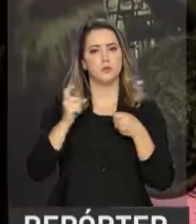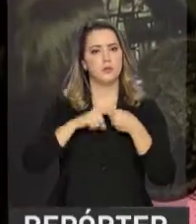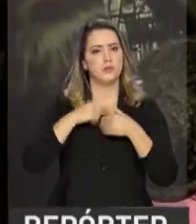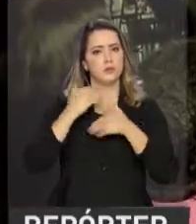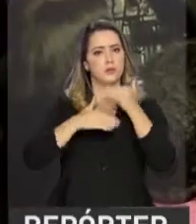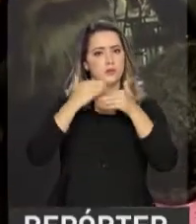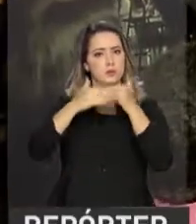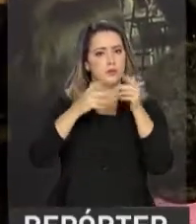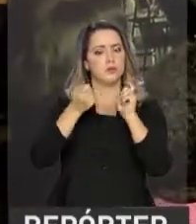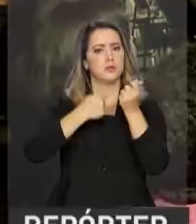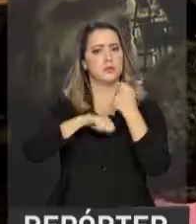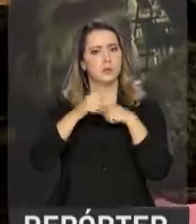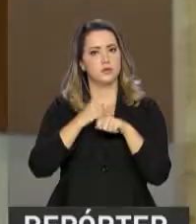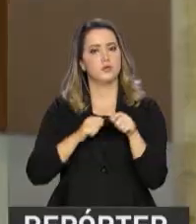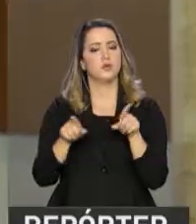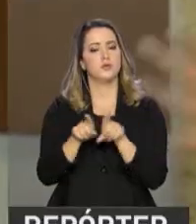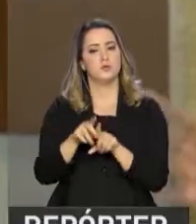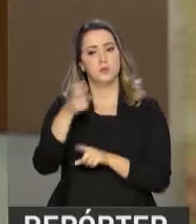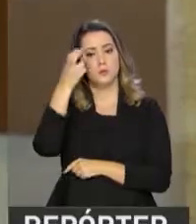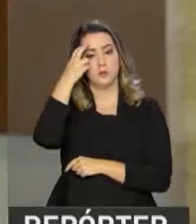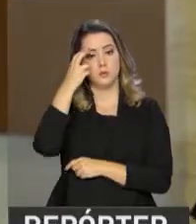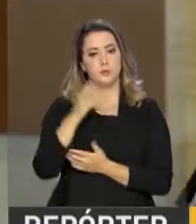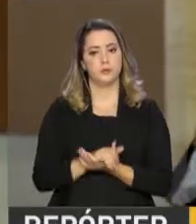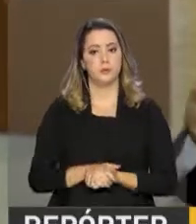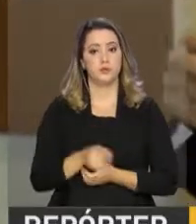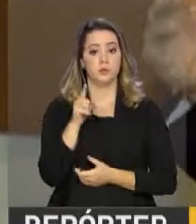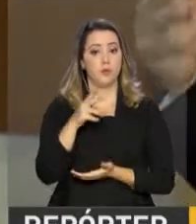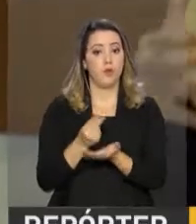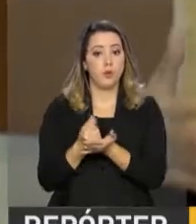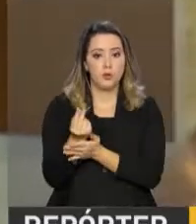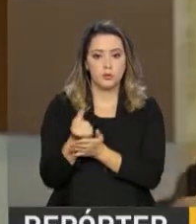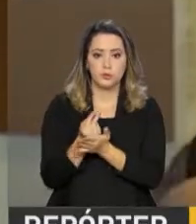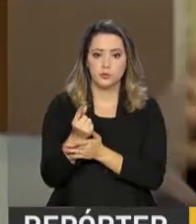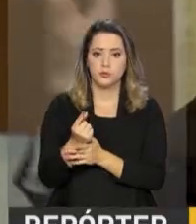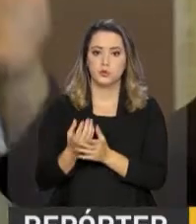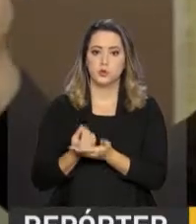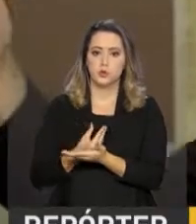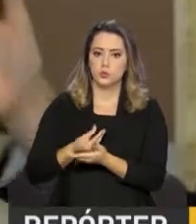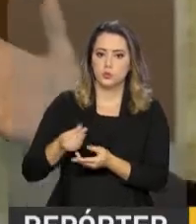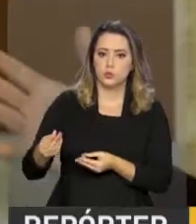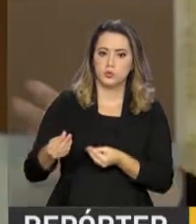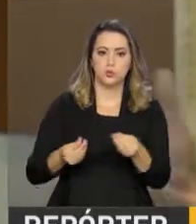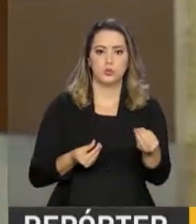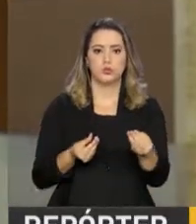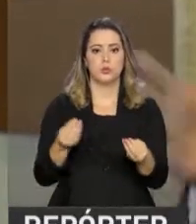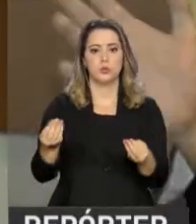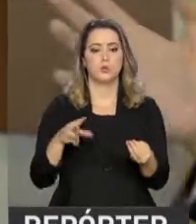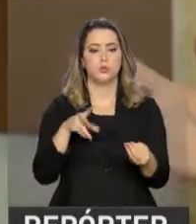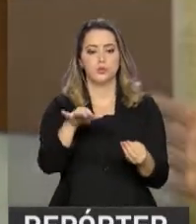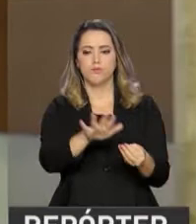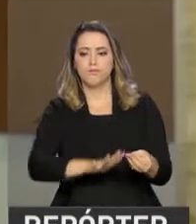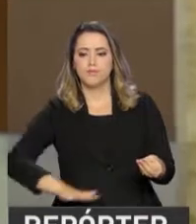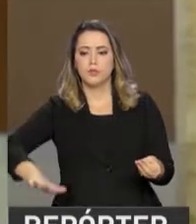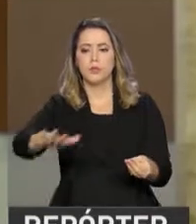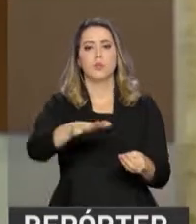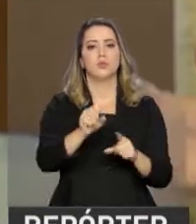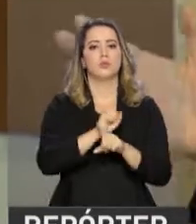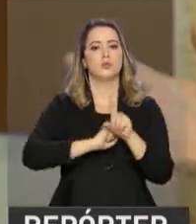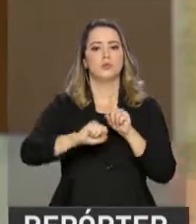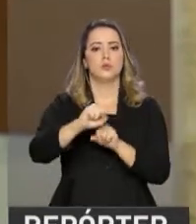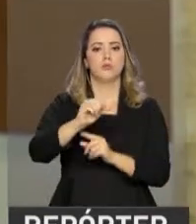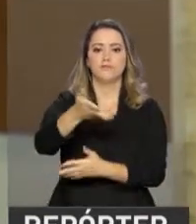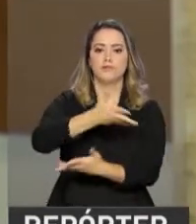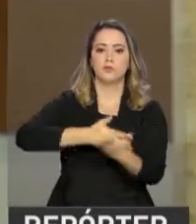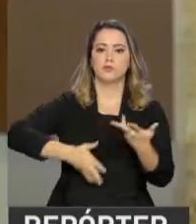da economia e do turismo. É um dinheiro que flui, né? Por toda a sociedade,